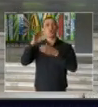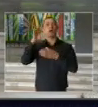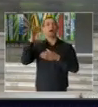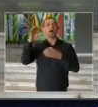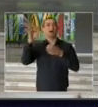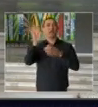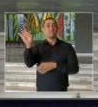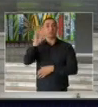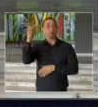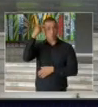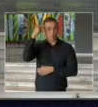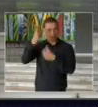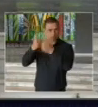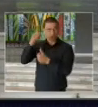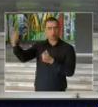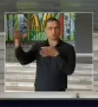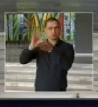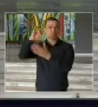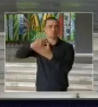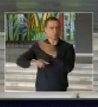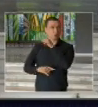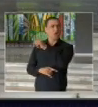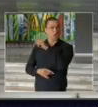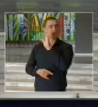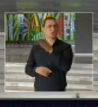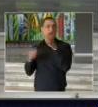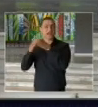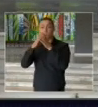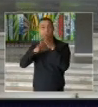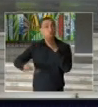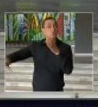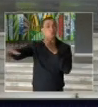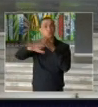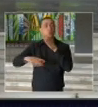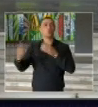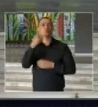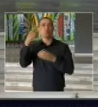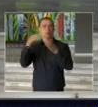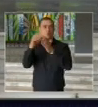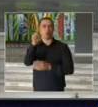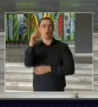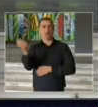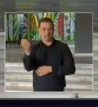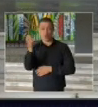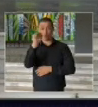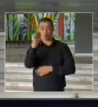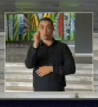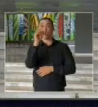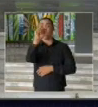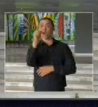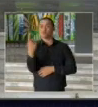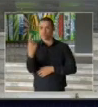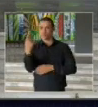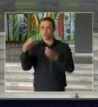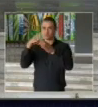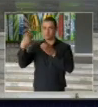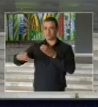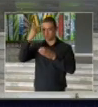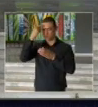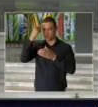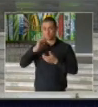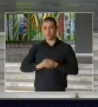no seu coração, Rosinha. Claudinei é maravilhoso. Obrigado pela tua indicação. Claudinei é nota